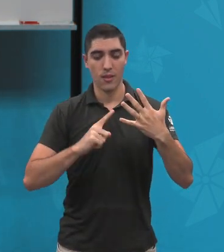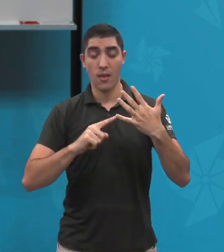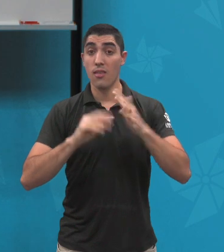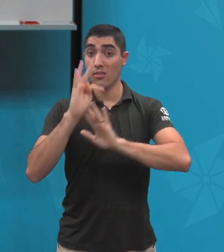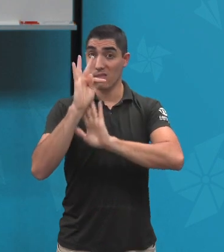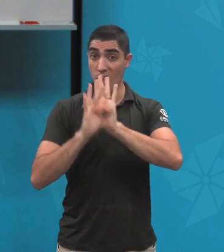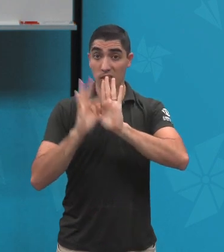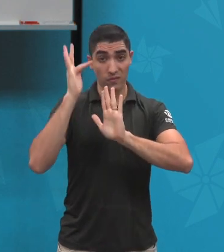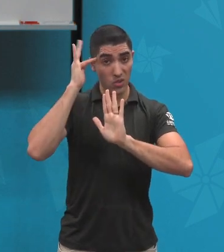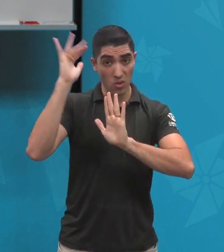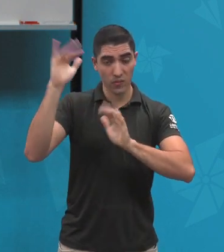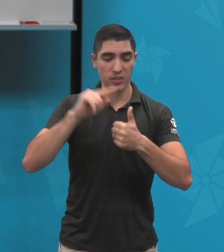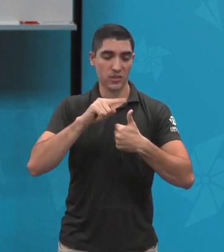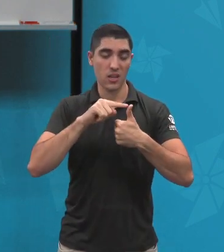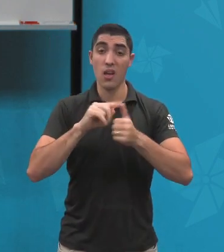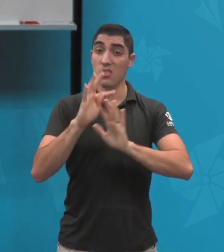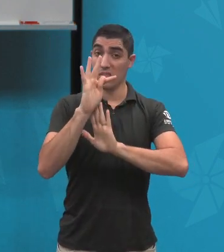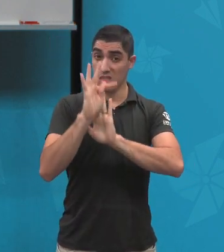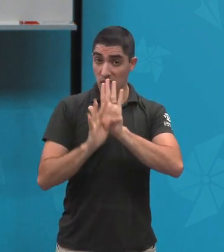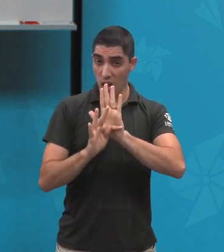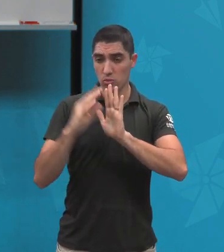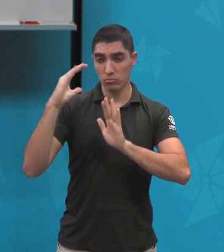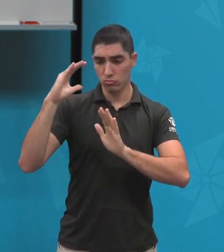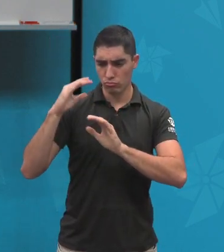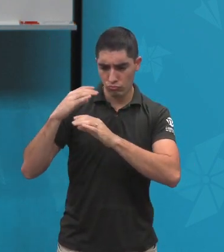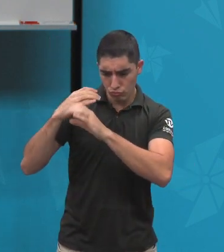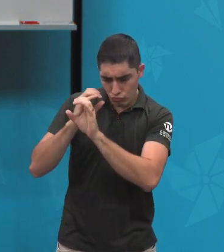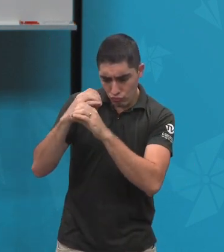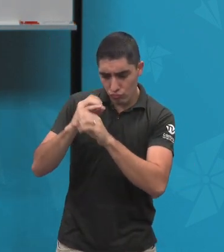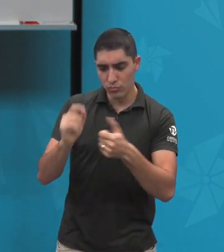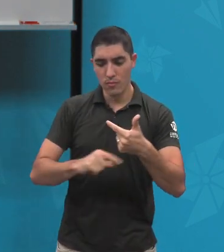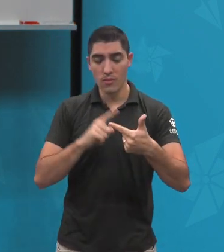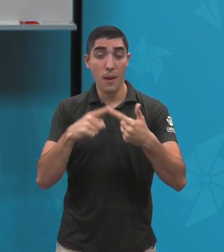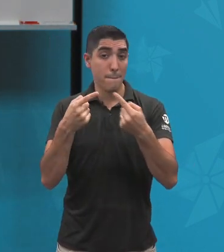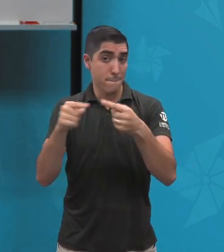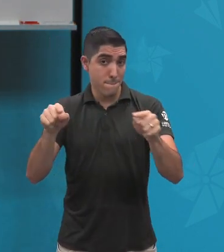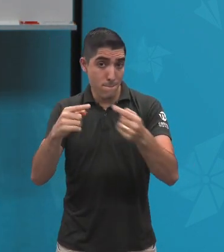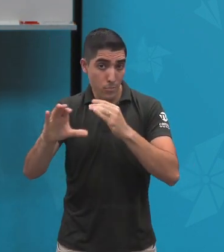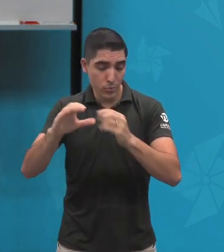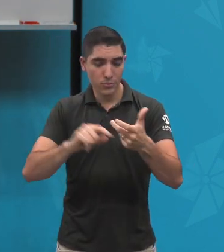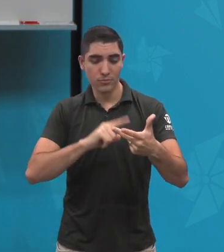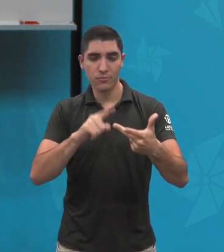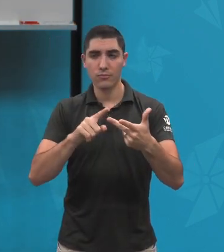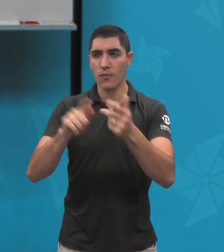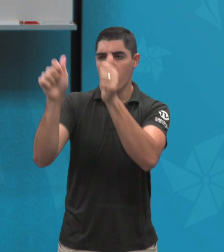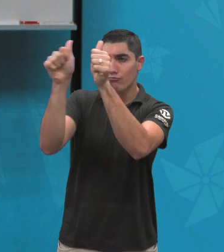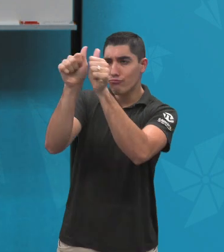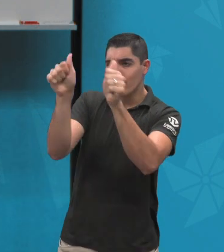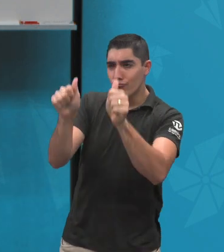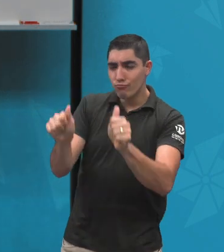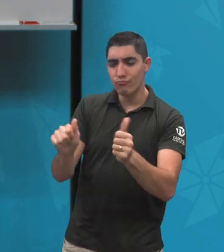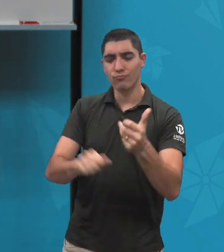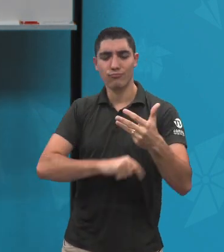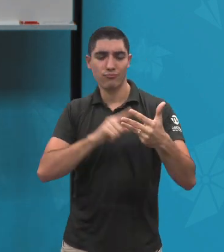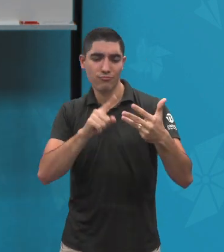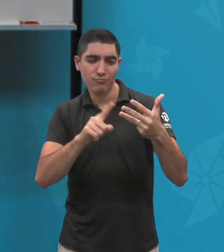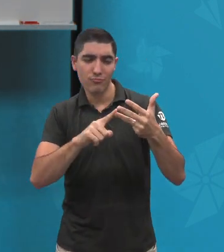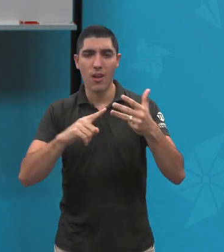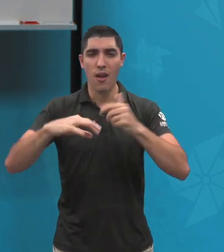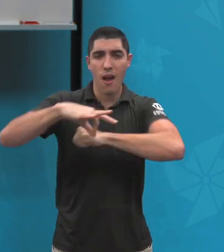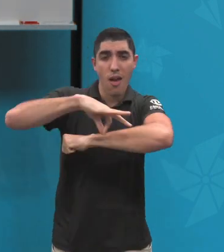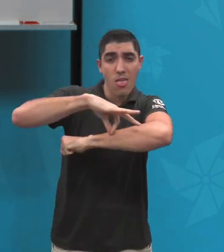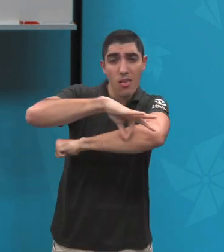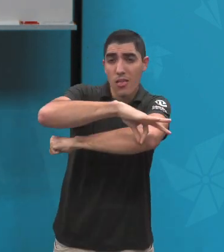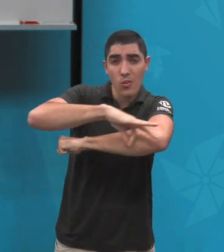textos filosóficos, científicos, música, escultura, arquitetura,